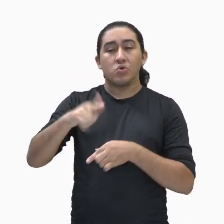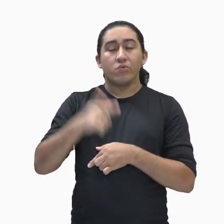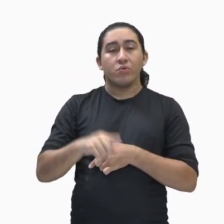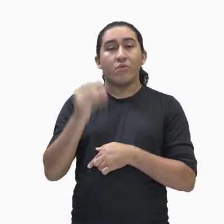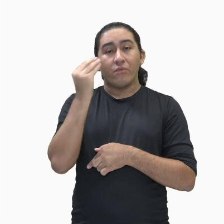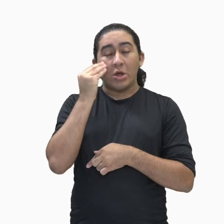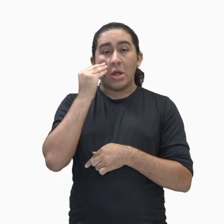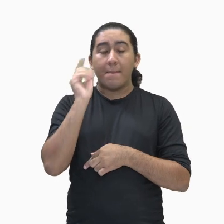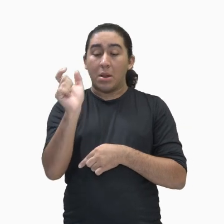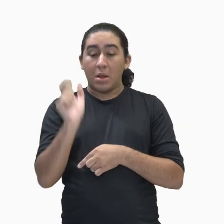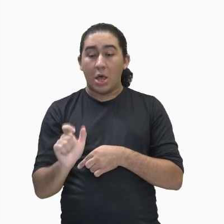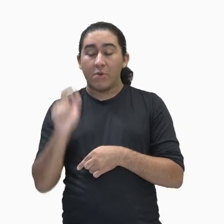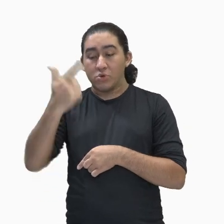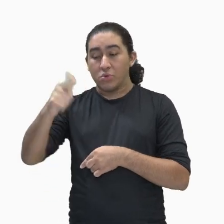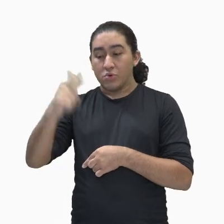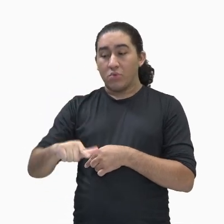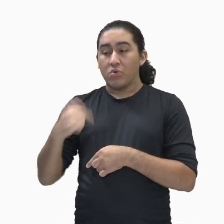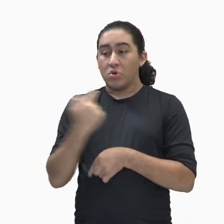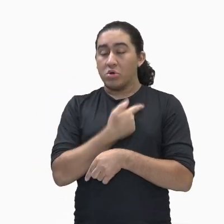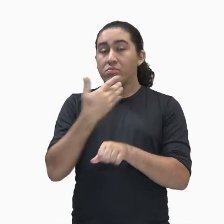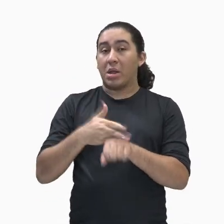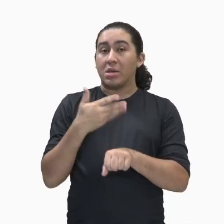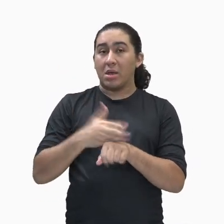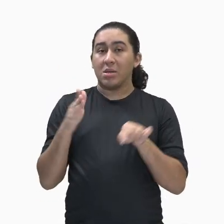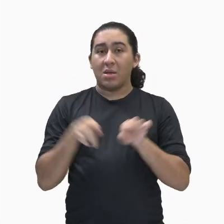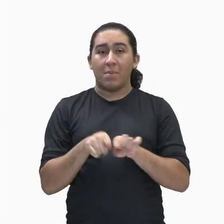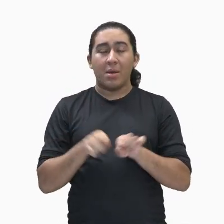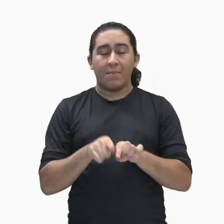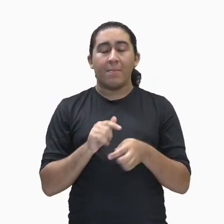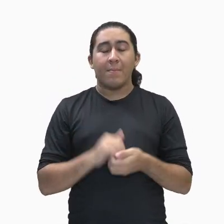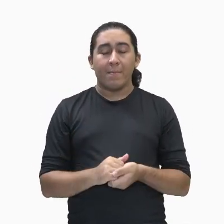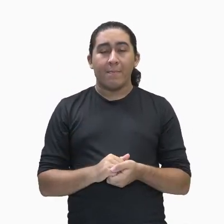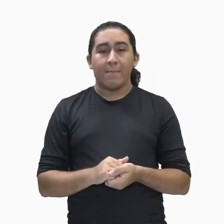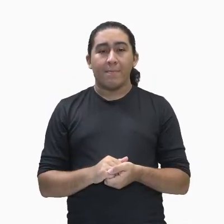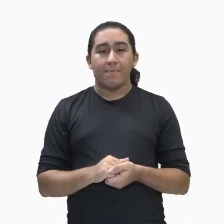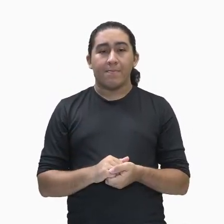PH, niece e cousin.